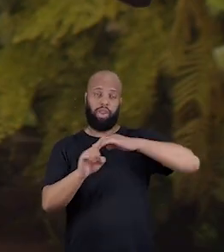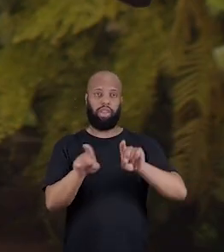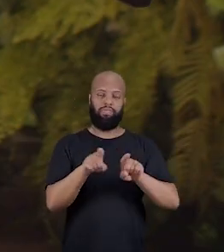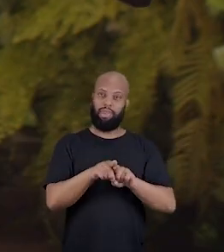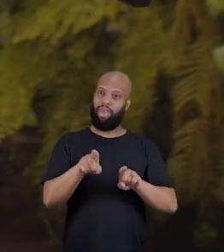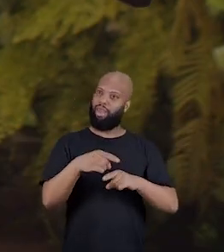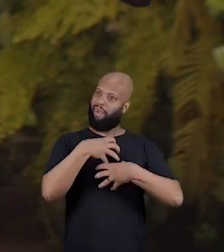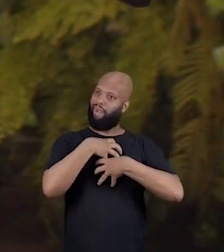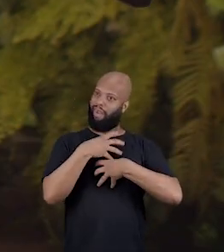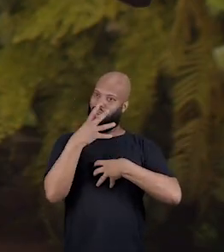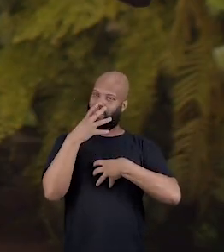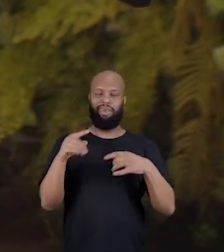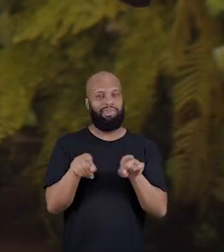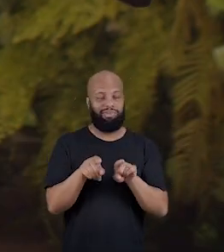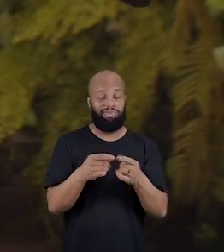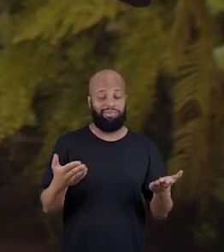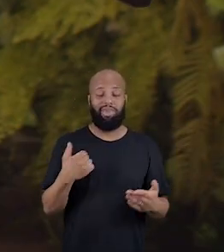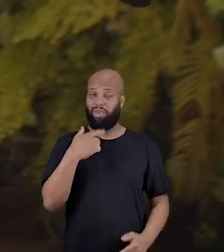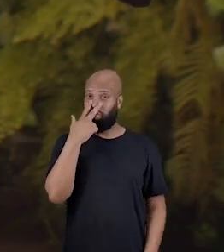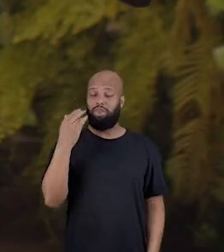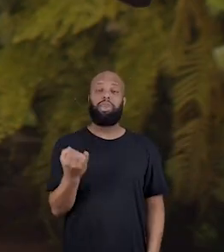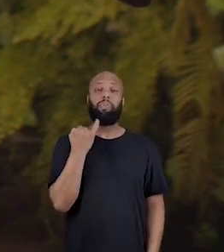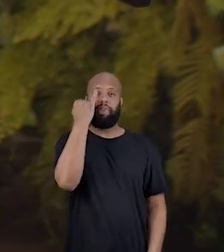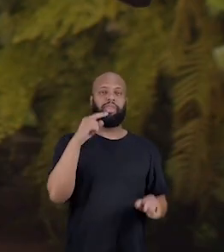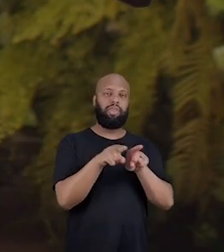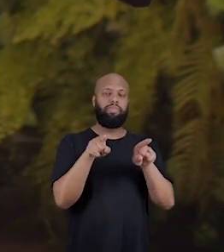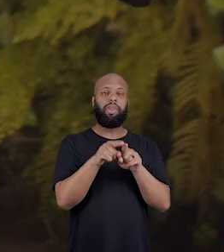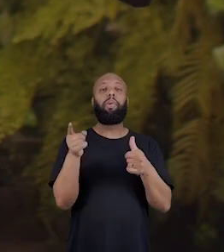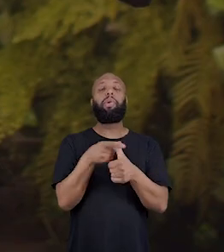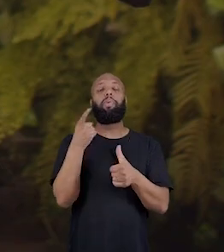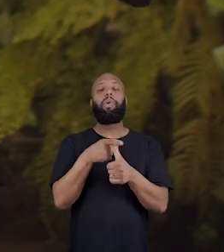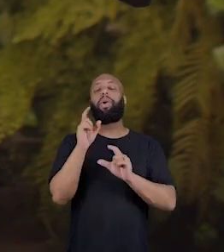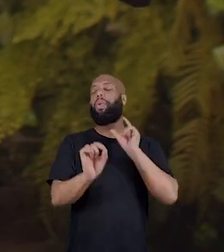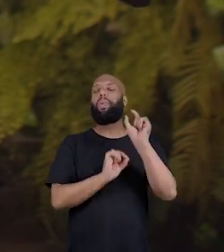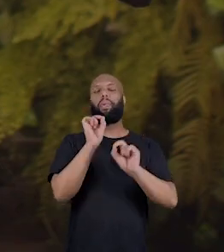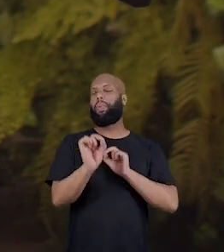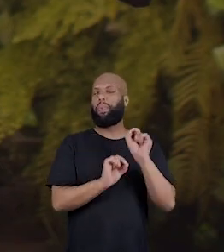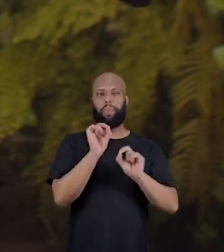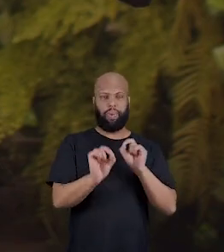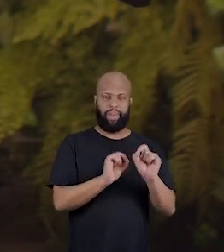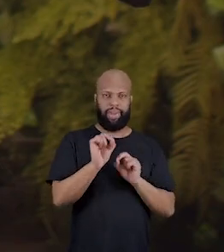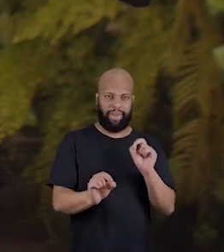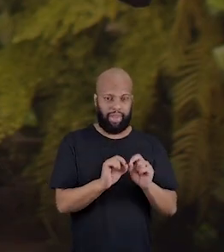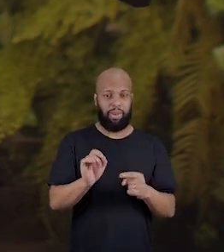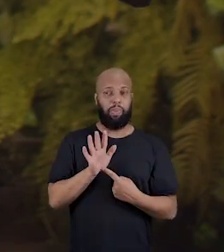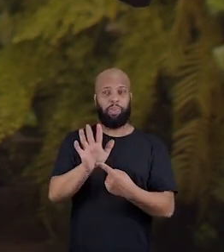para surpreendê-lo. Perfeito. Então, acho que aqui é importante a gente, primeiro, dar